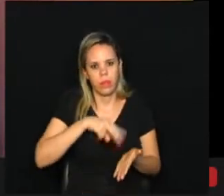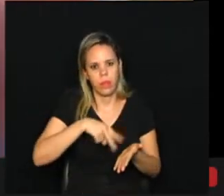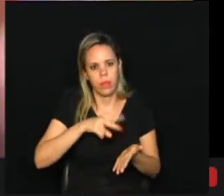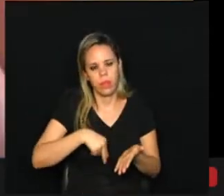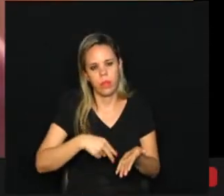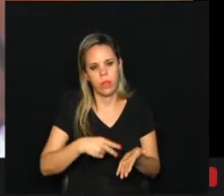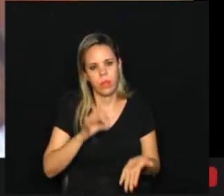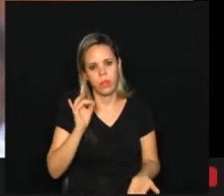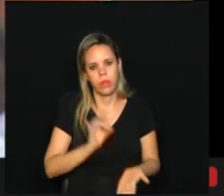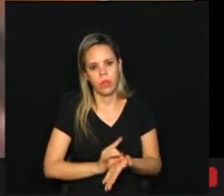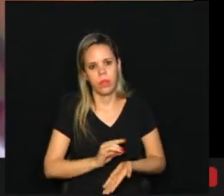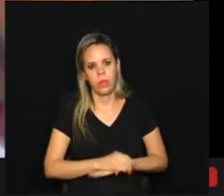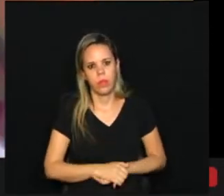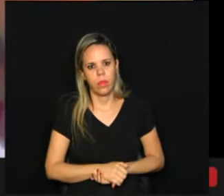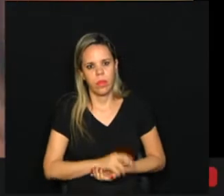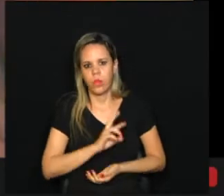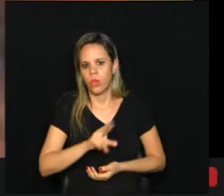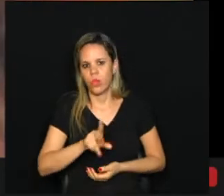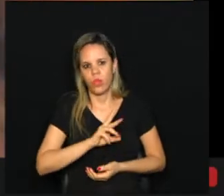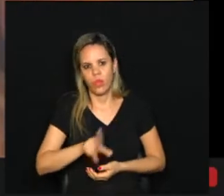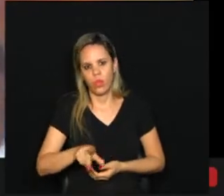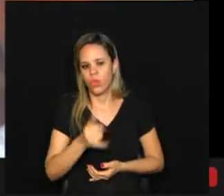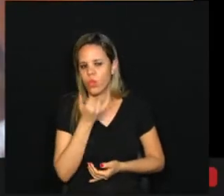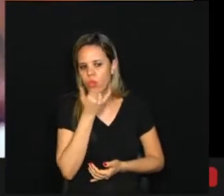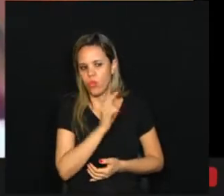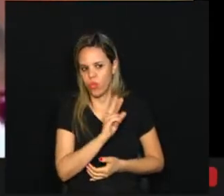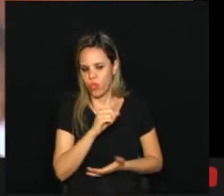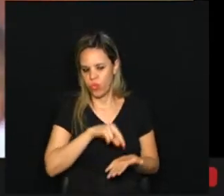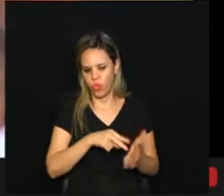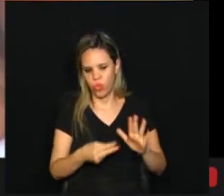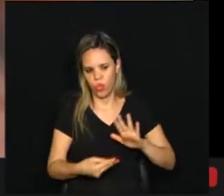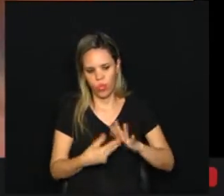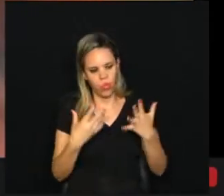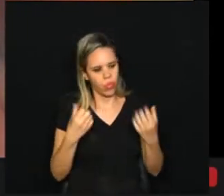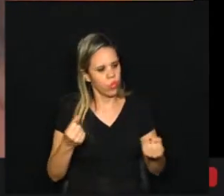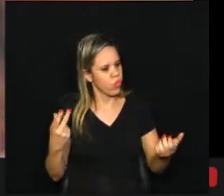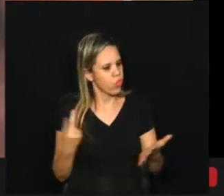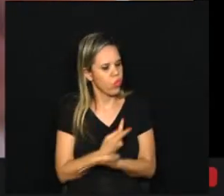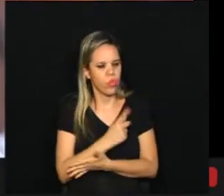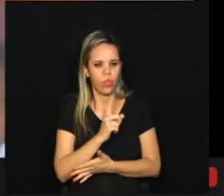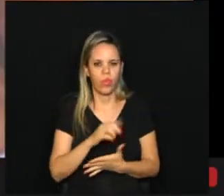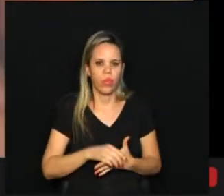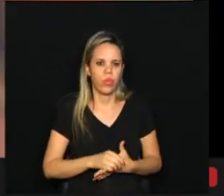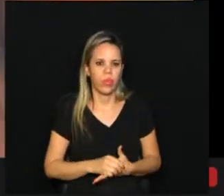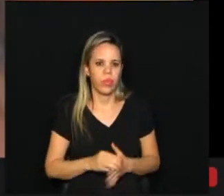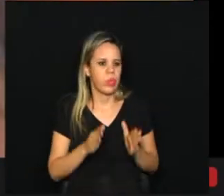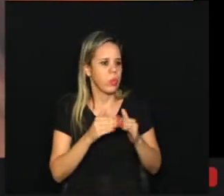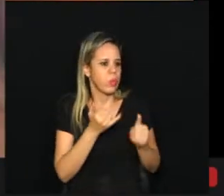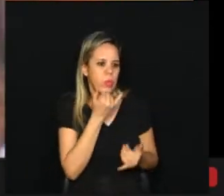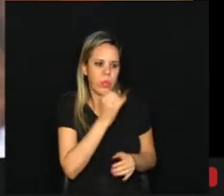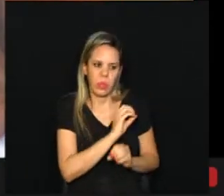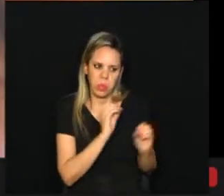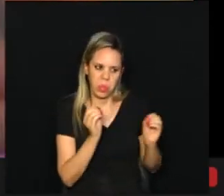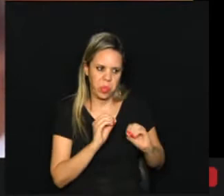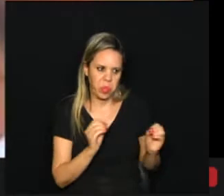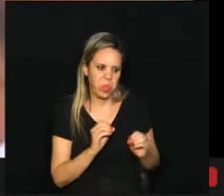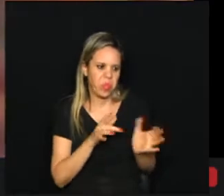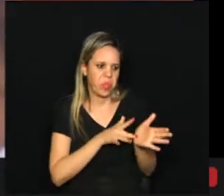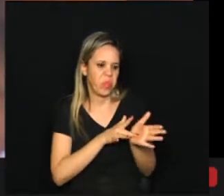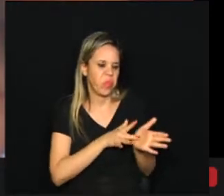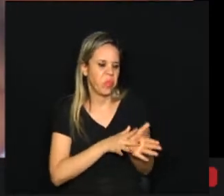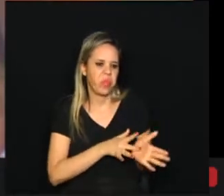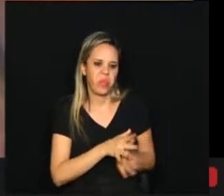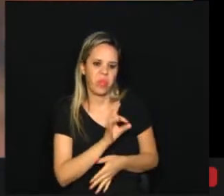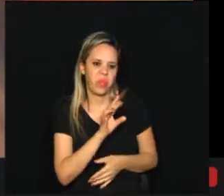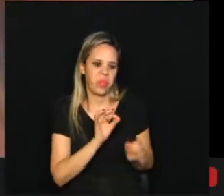retratação de fato, não era bem uma retratação, eles não assumiram o erro, eles não pediram desculpas. Essa retratação